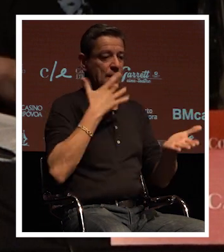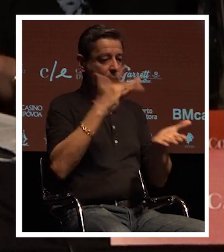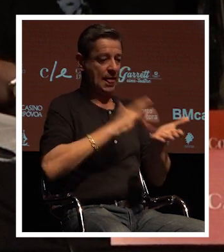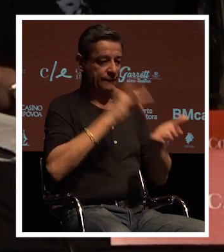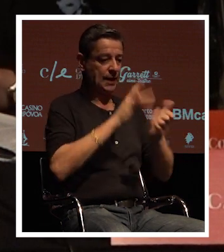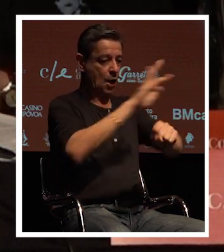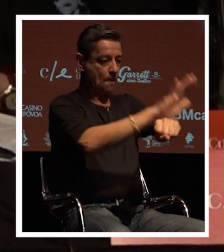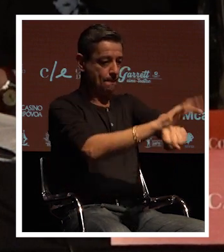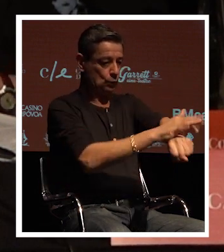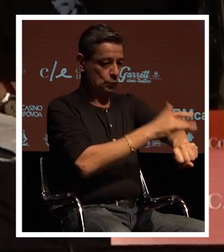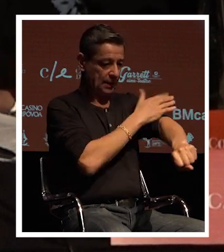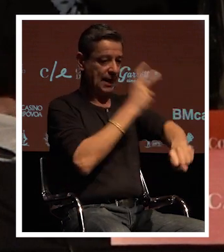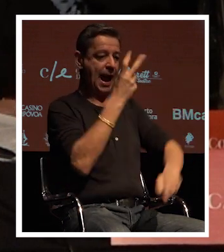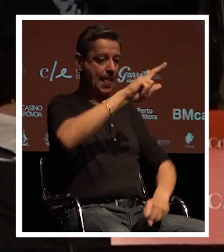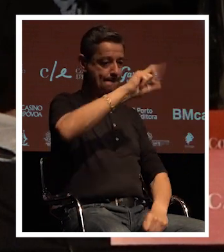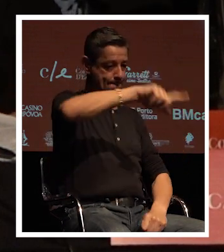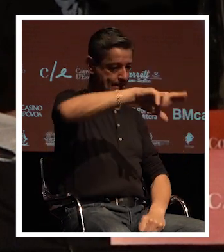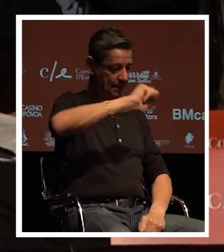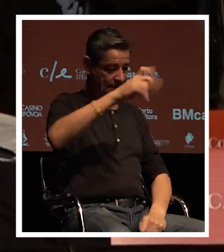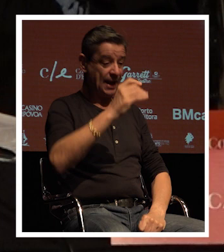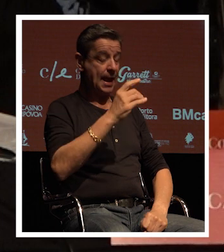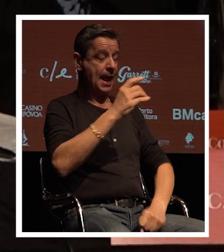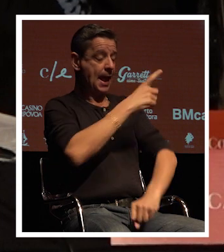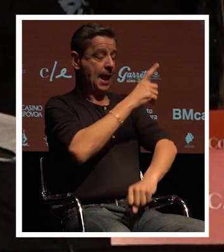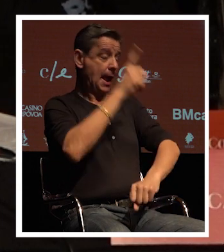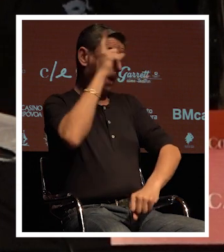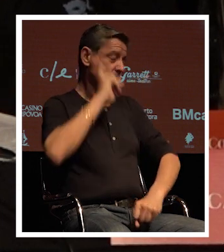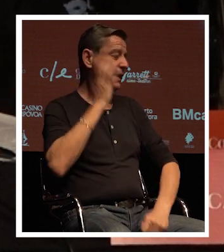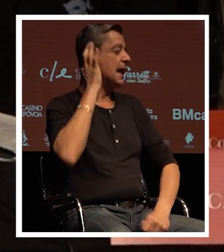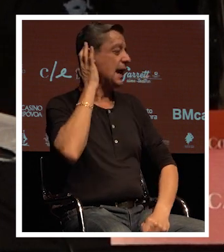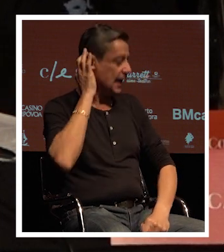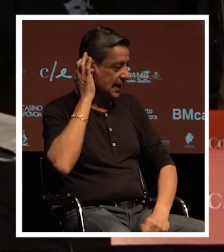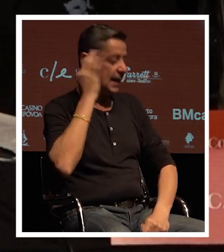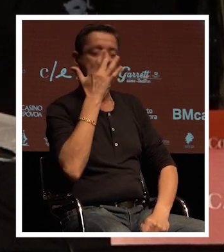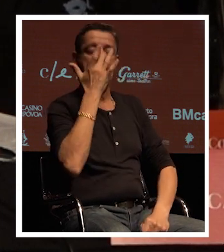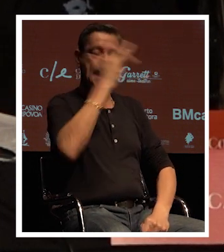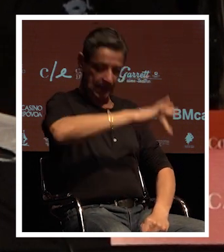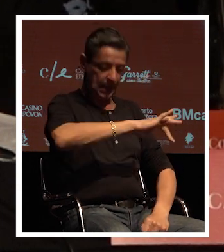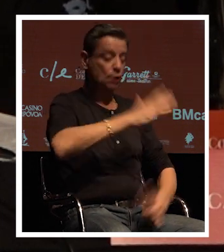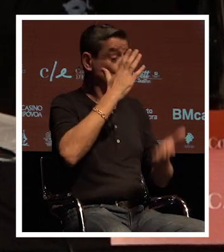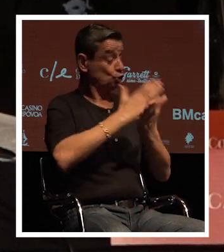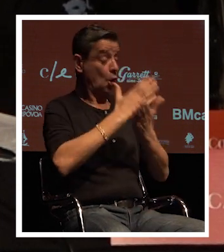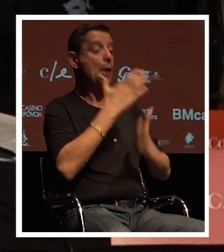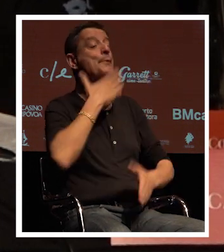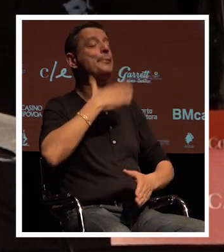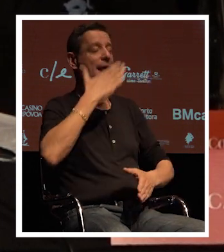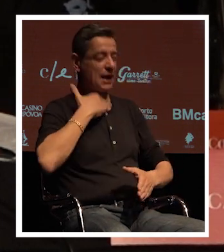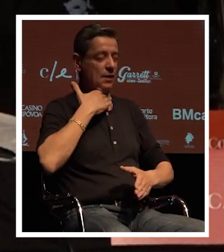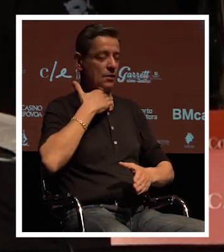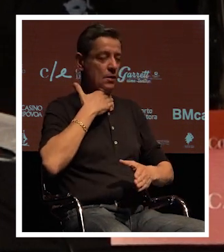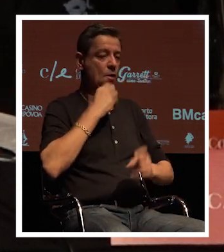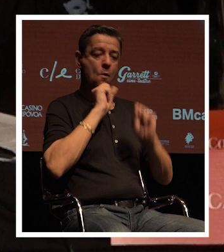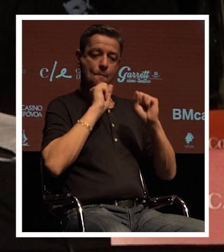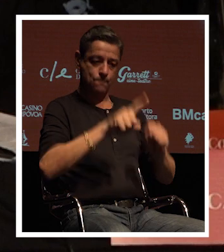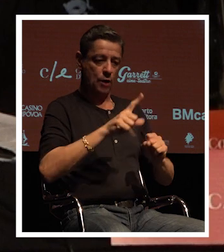poesia da Amanda gorman a rapariga negra que leu um poema na tomada de post Joe biden só por ser branca pode levar-nos à